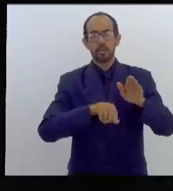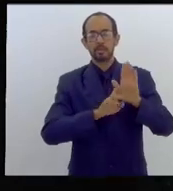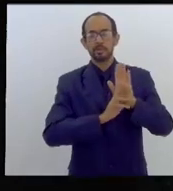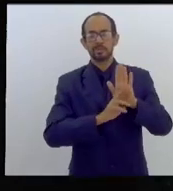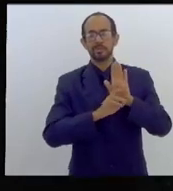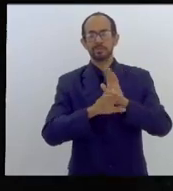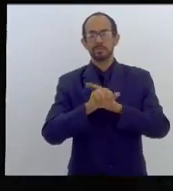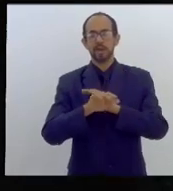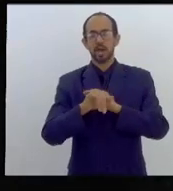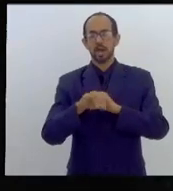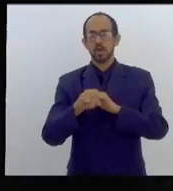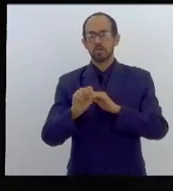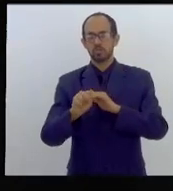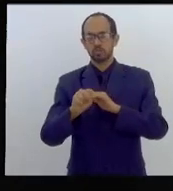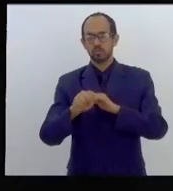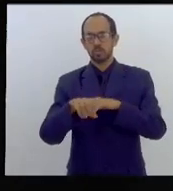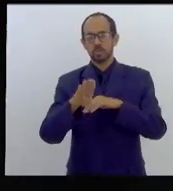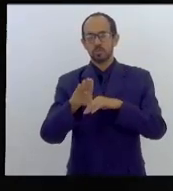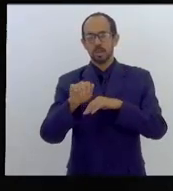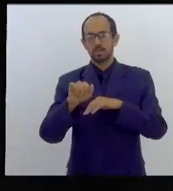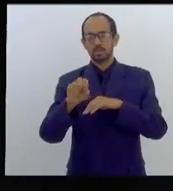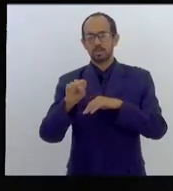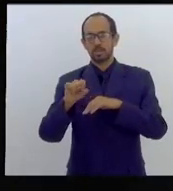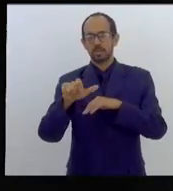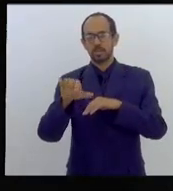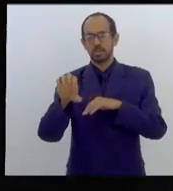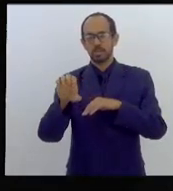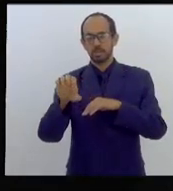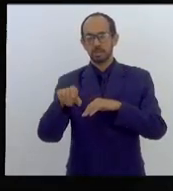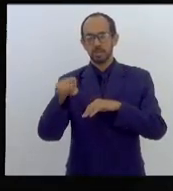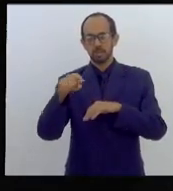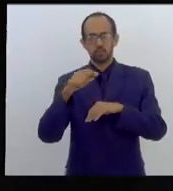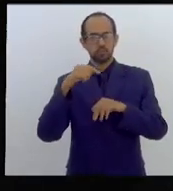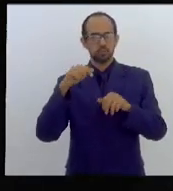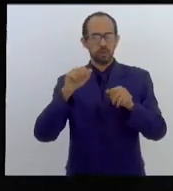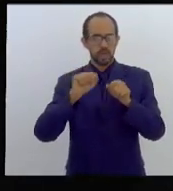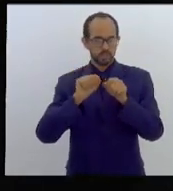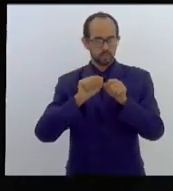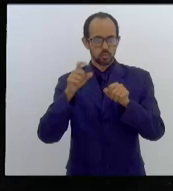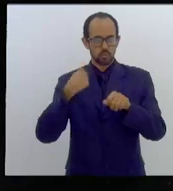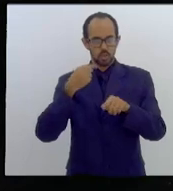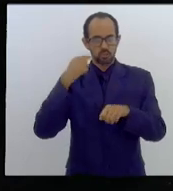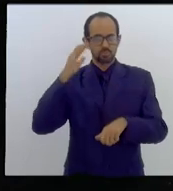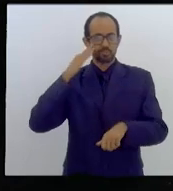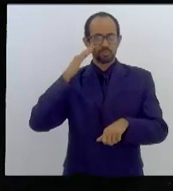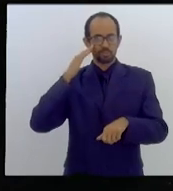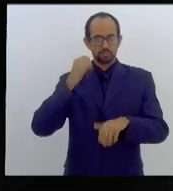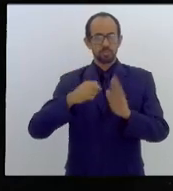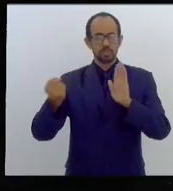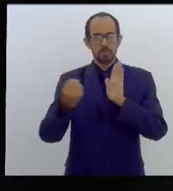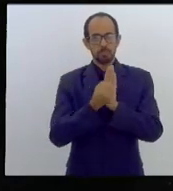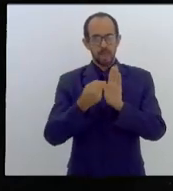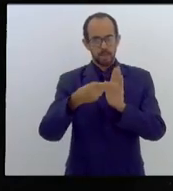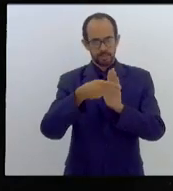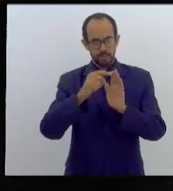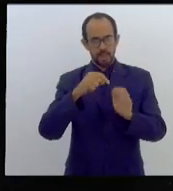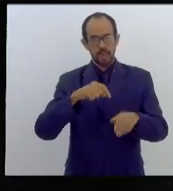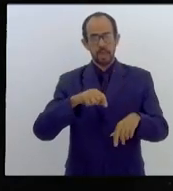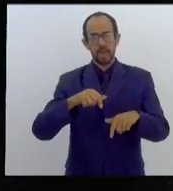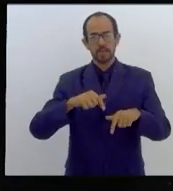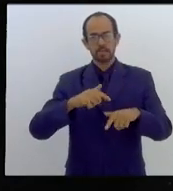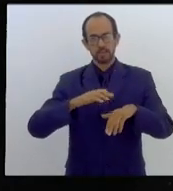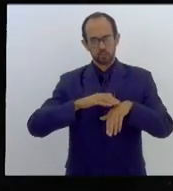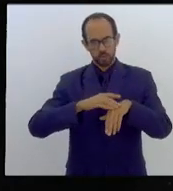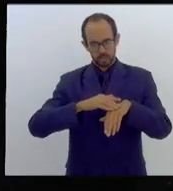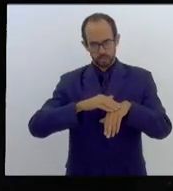muito nos ajuda a entender esse fenômeno de tamanho impacto na vida das pessoas, que é a tuberculose. E